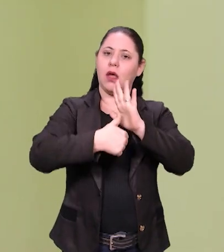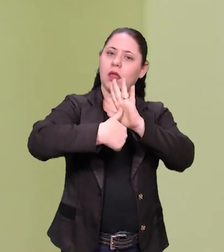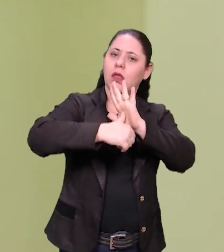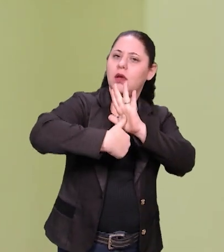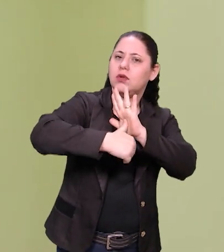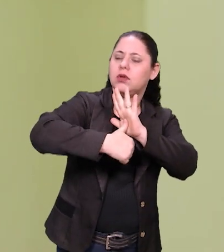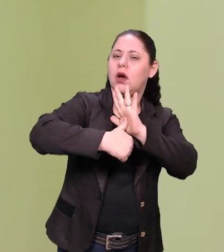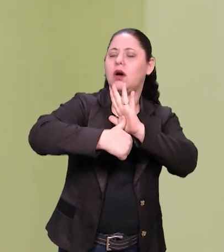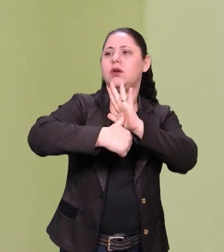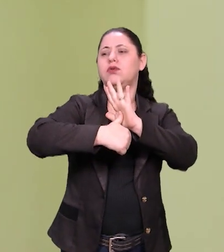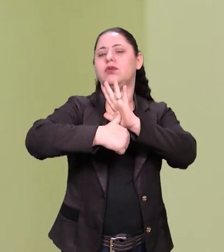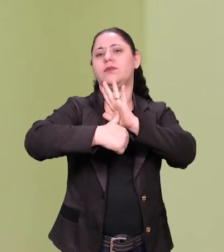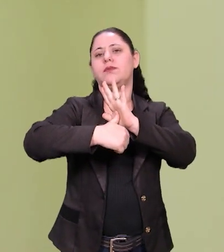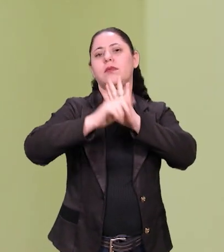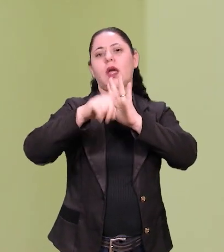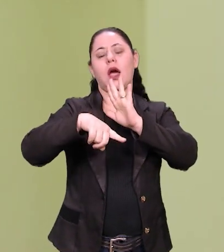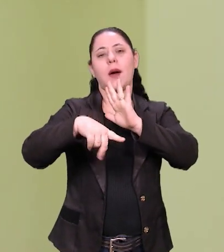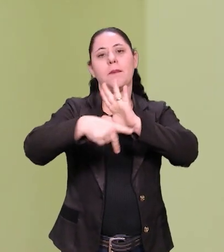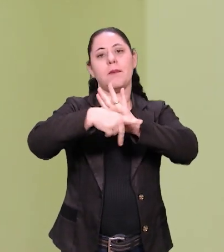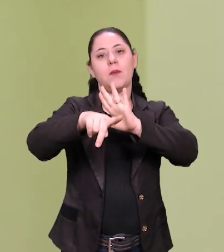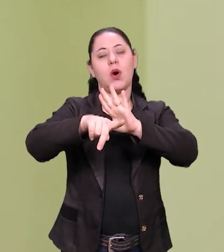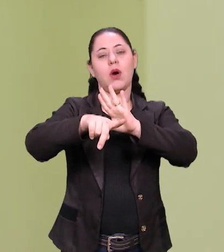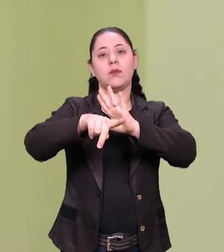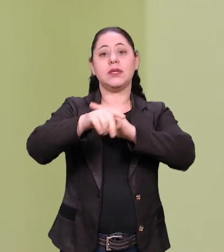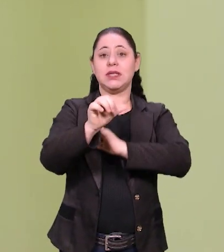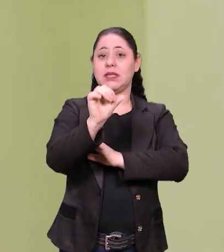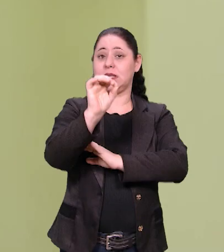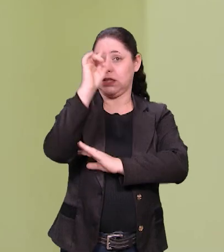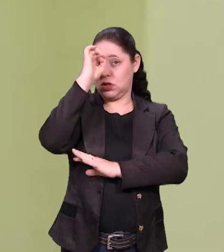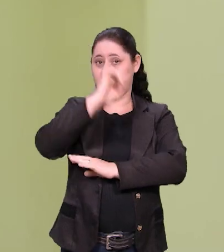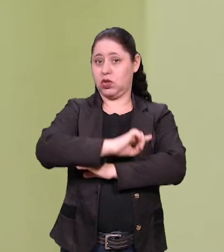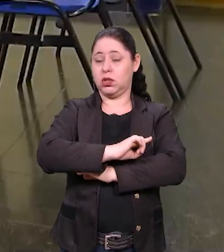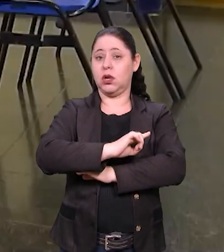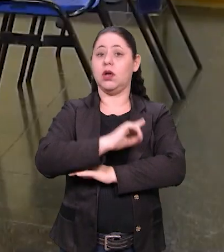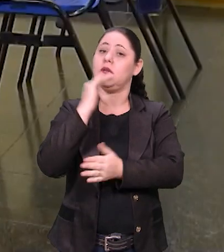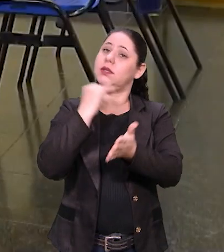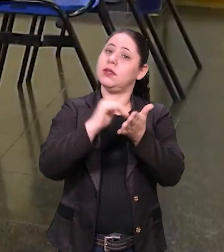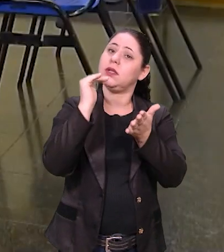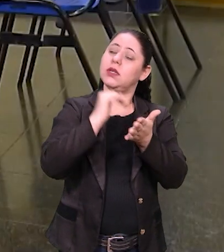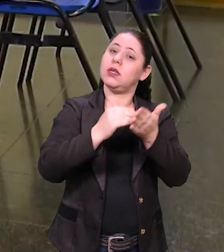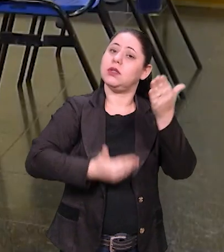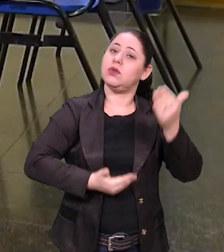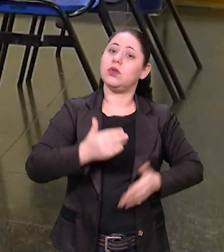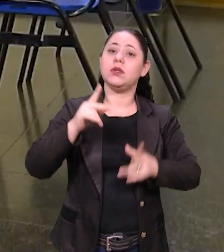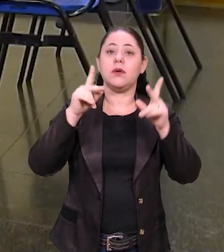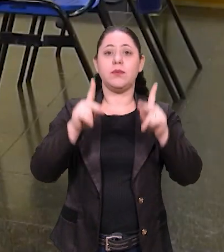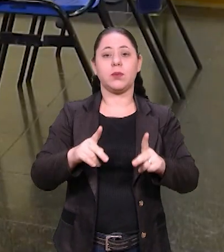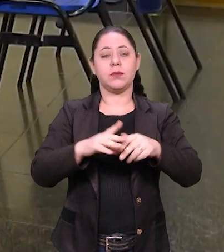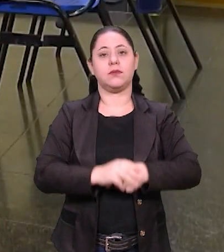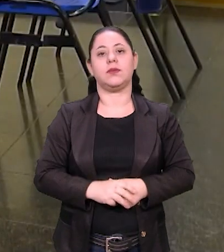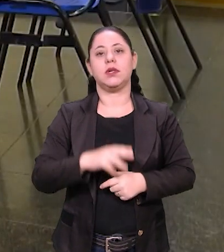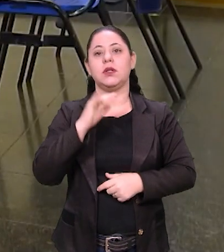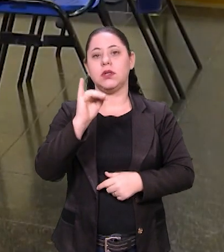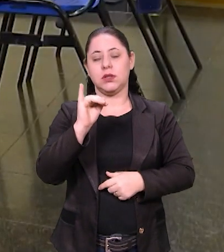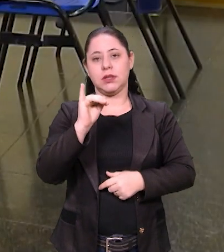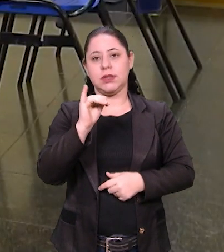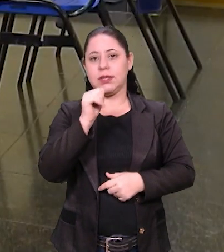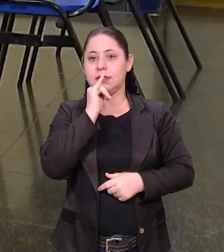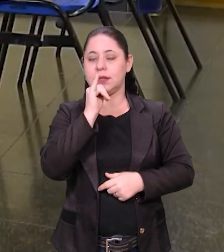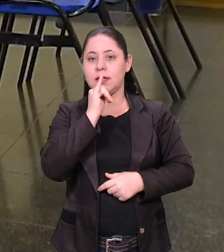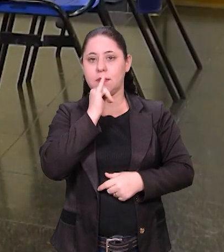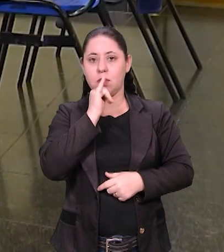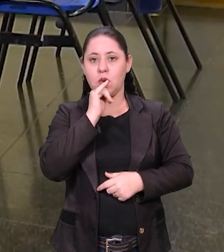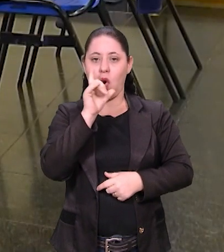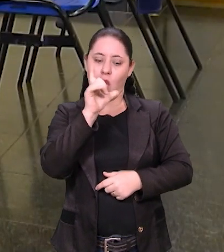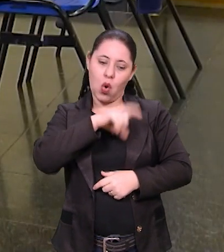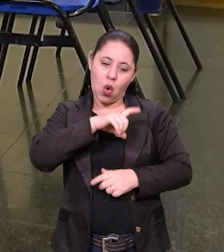uma identidade, esse documento é encaminhado após 60 dias para a Secretaria de Segurança Pública. Se for uma carteira